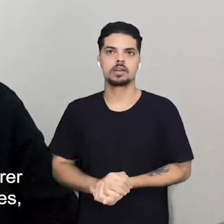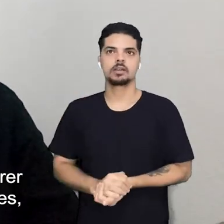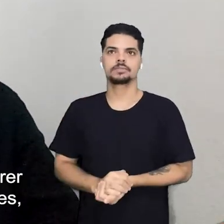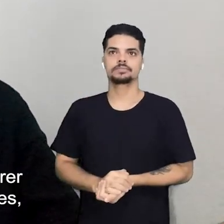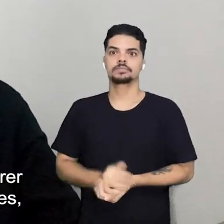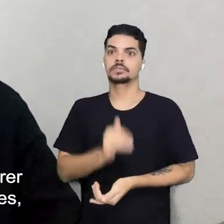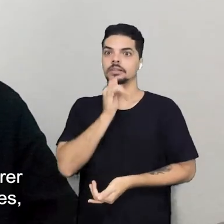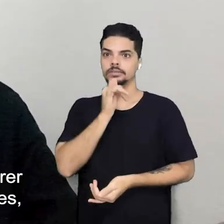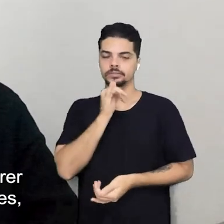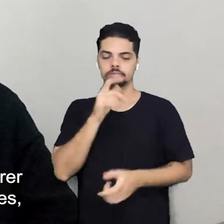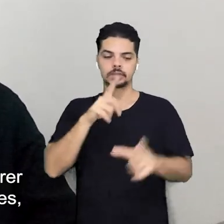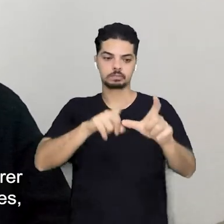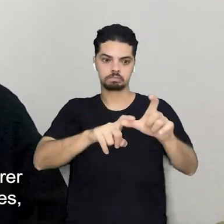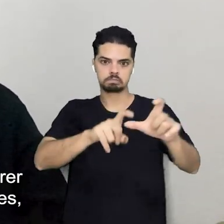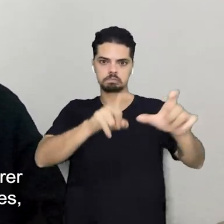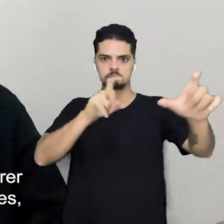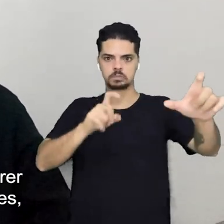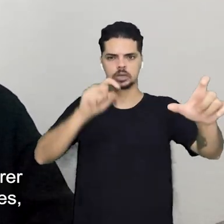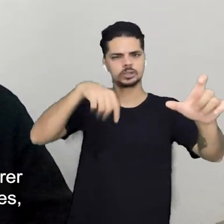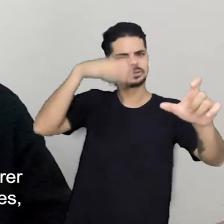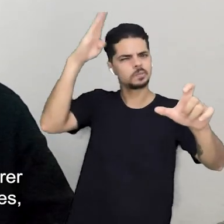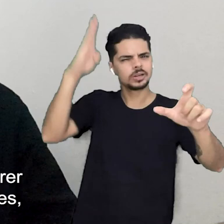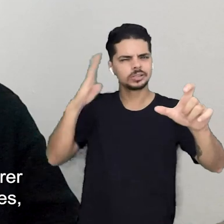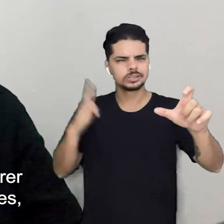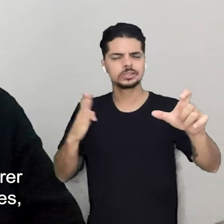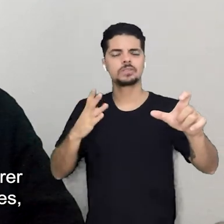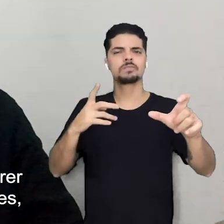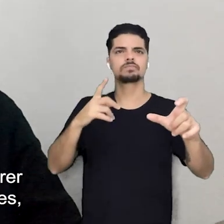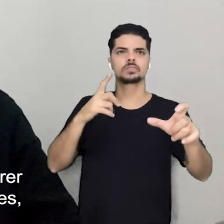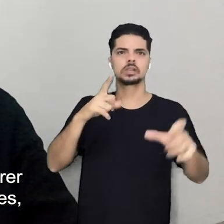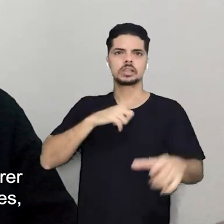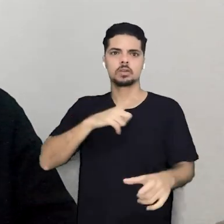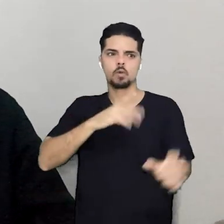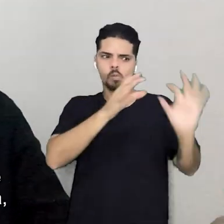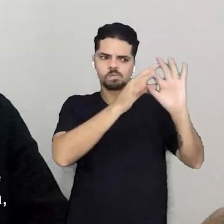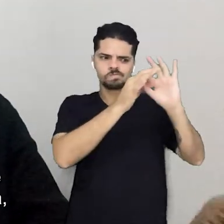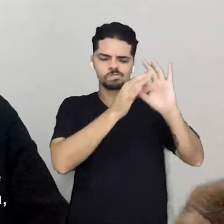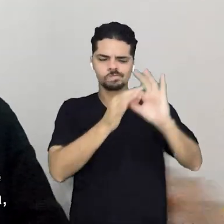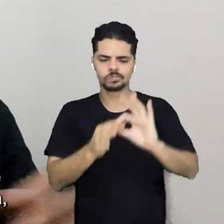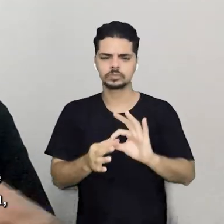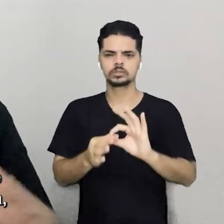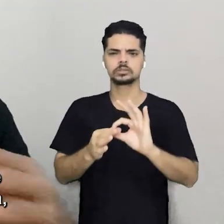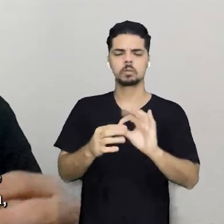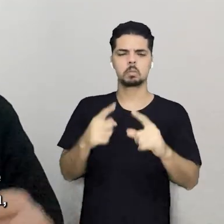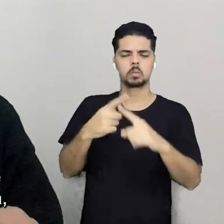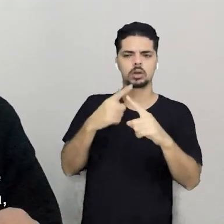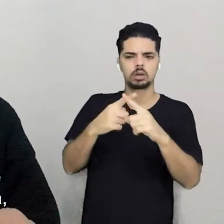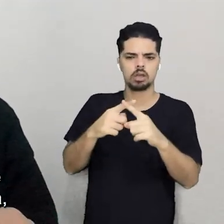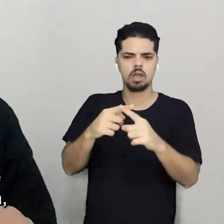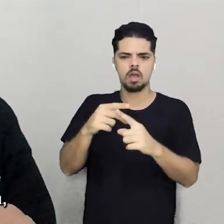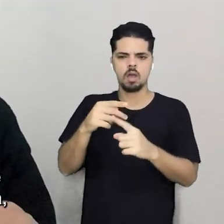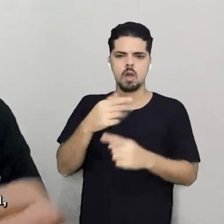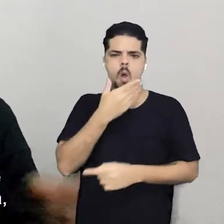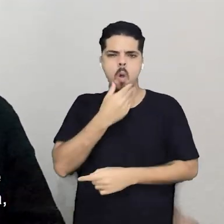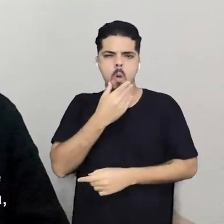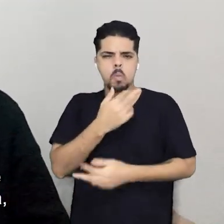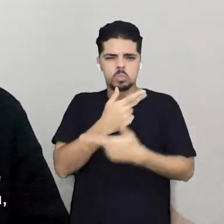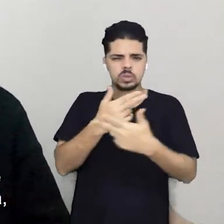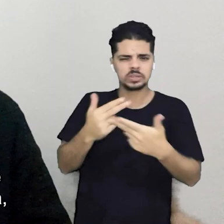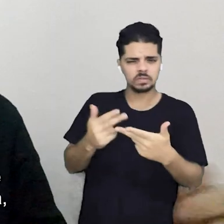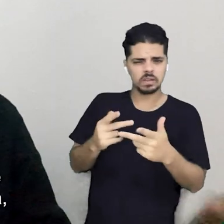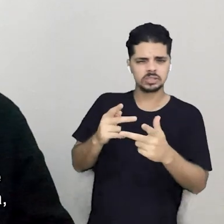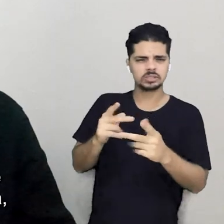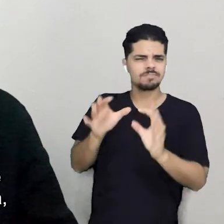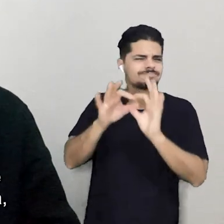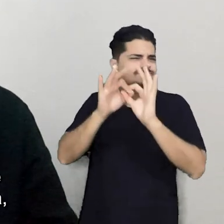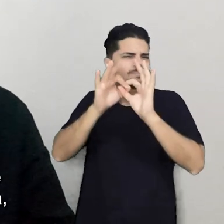A independência do Brasil, ela vai ocorrer nesse contexto em que os homens livres, eles poderiam debater publicamente sobre os rumos